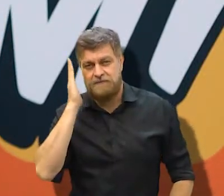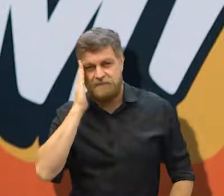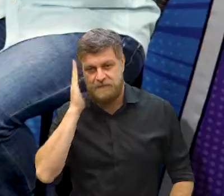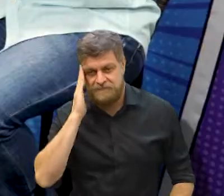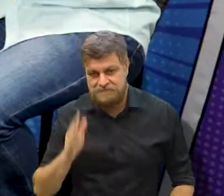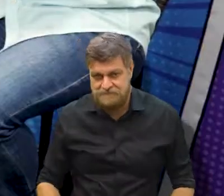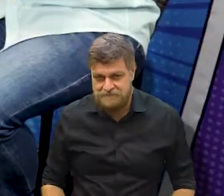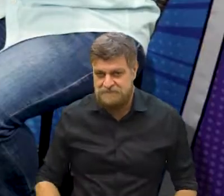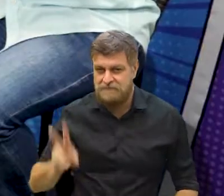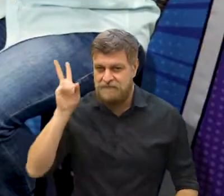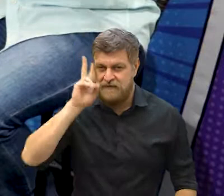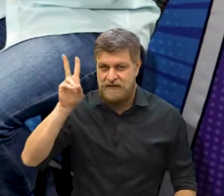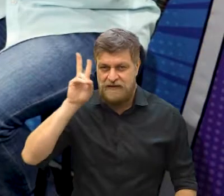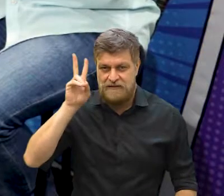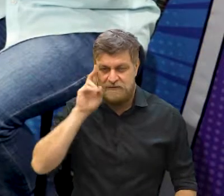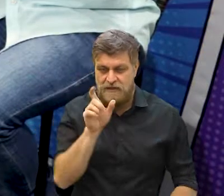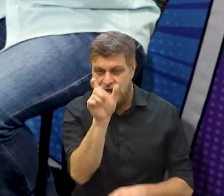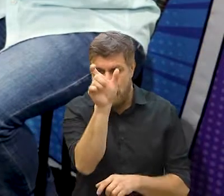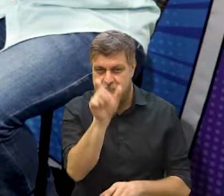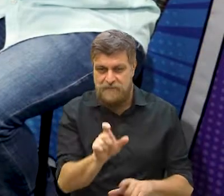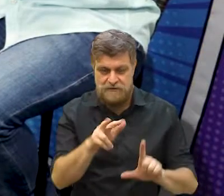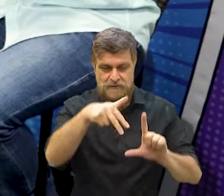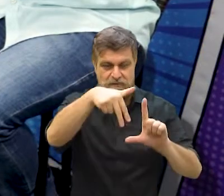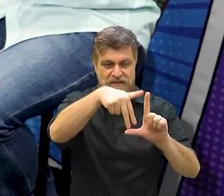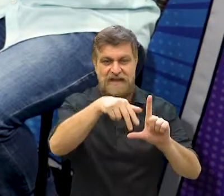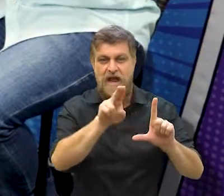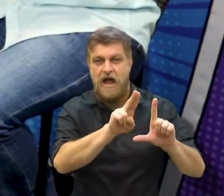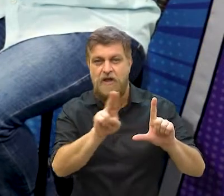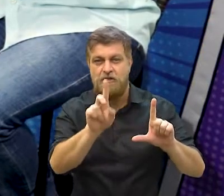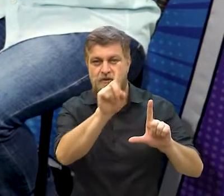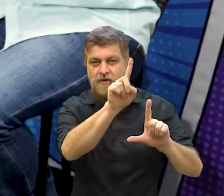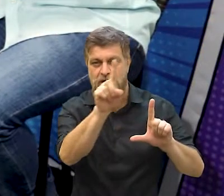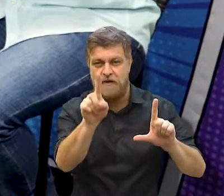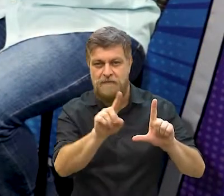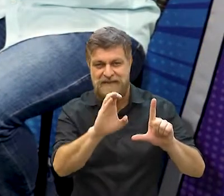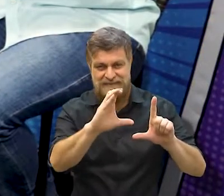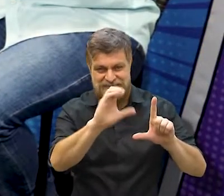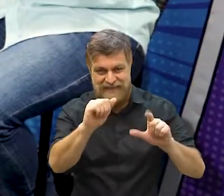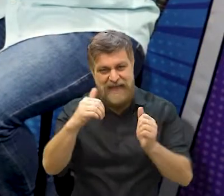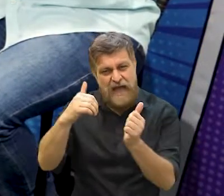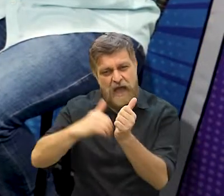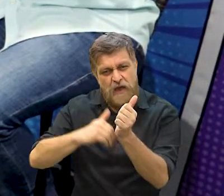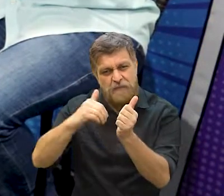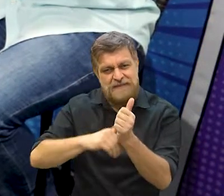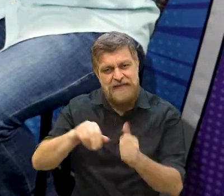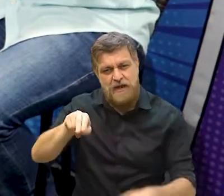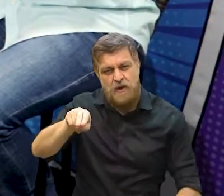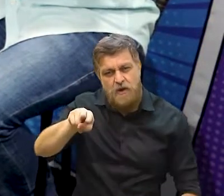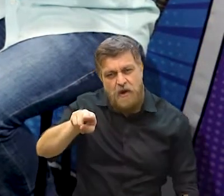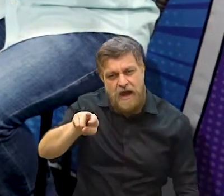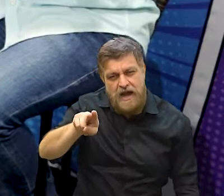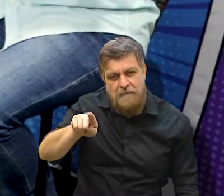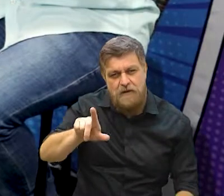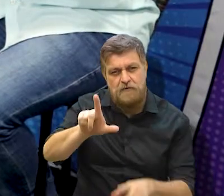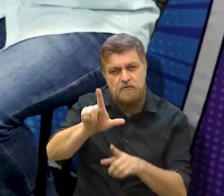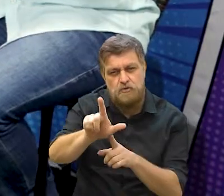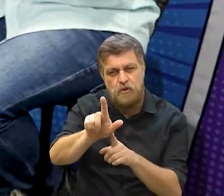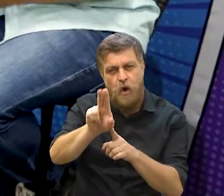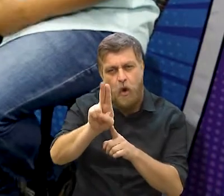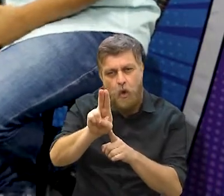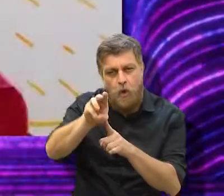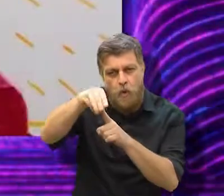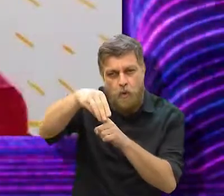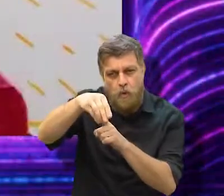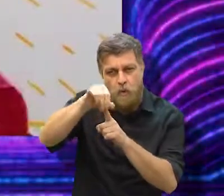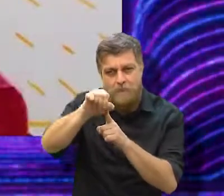saber sobre a história do Zeca e esse mistério que envolve os irmãos Lumière. Ah, legal,